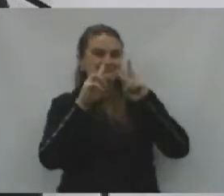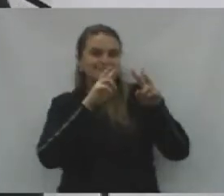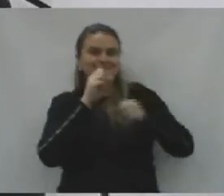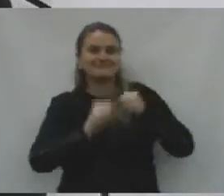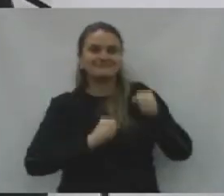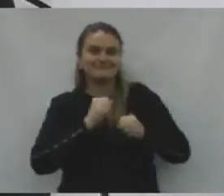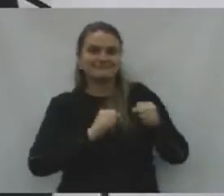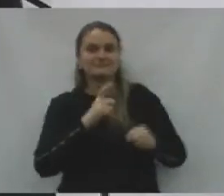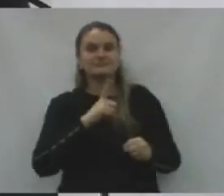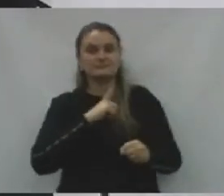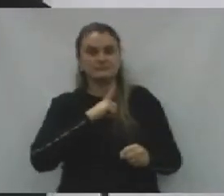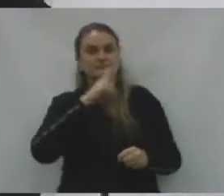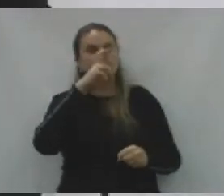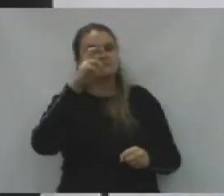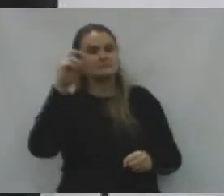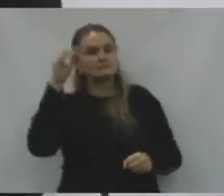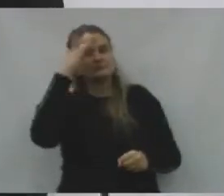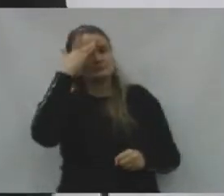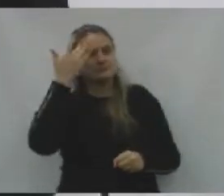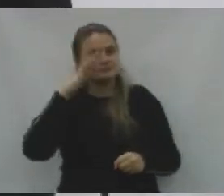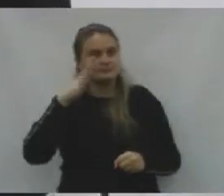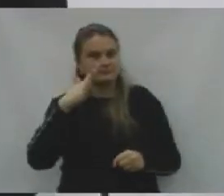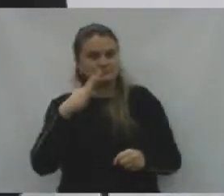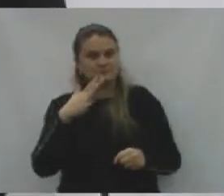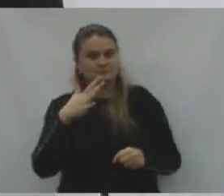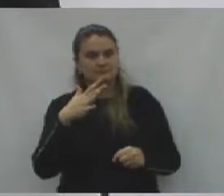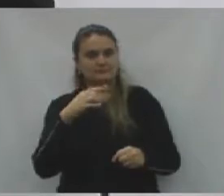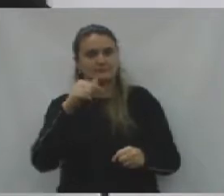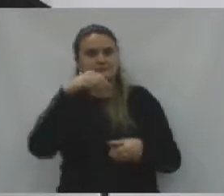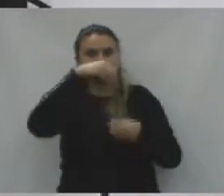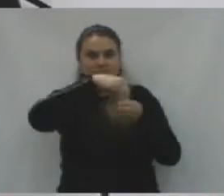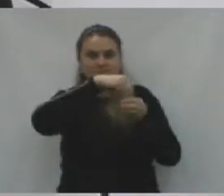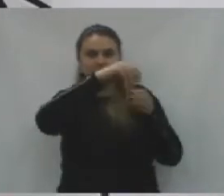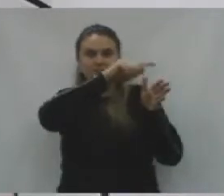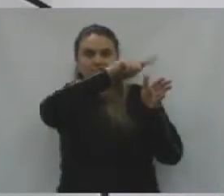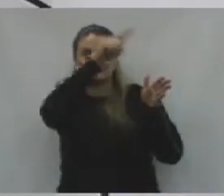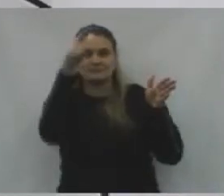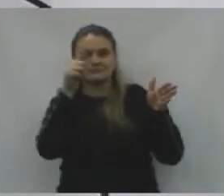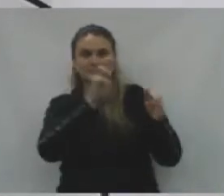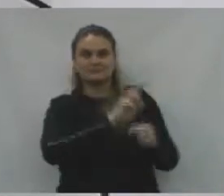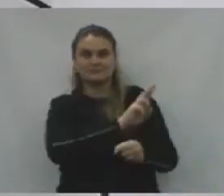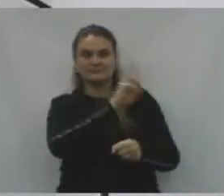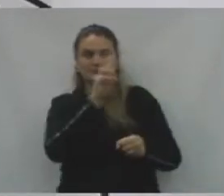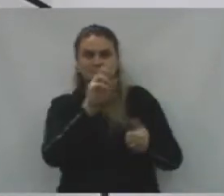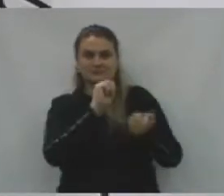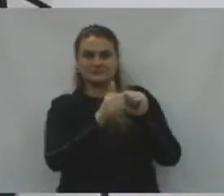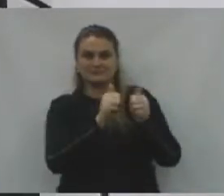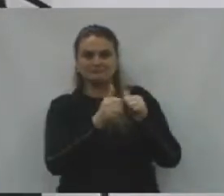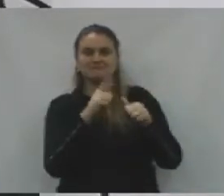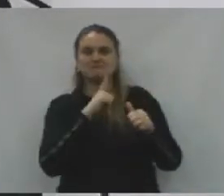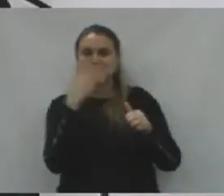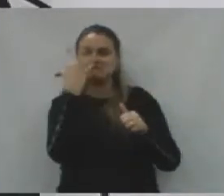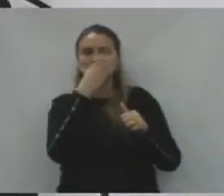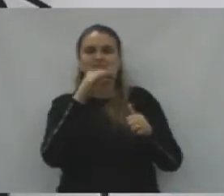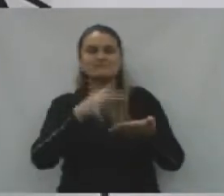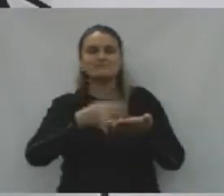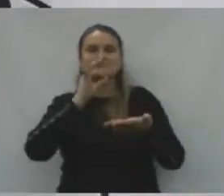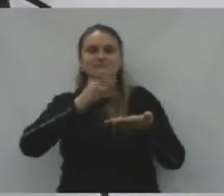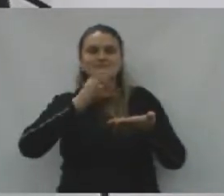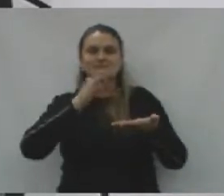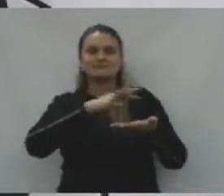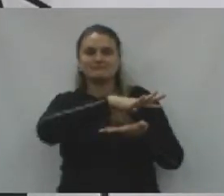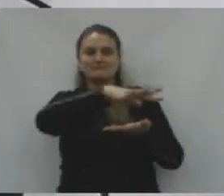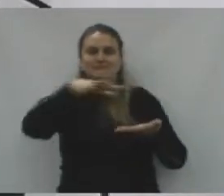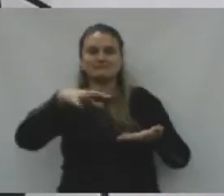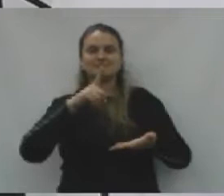ela correr. Tinham mais de 500 pessoas no complexo esportivo da Uniuv, acompanhando isso, com aquele belo café da manhã